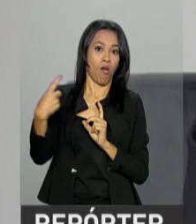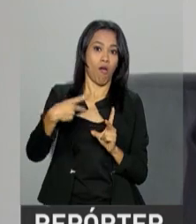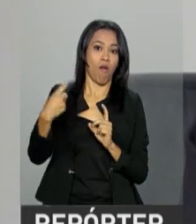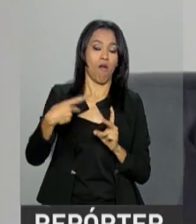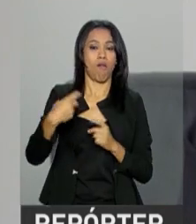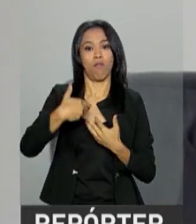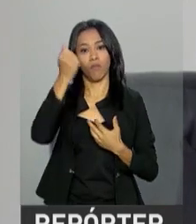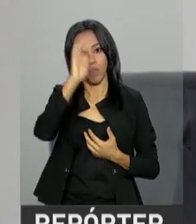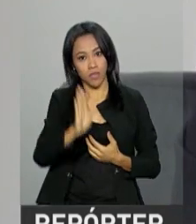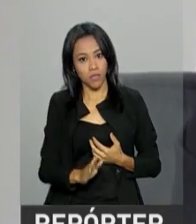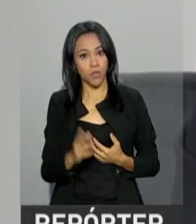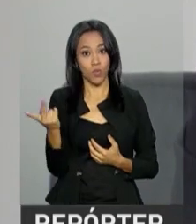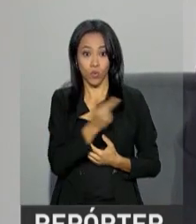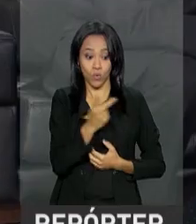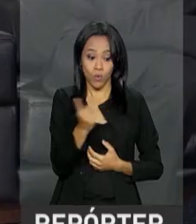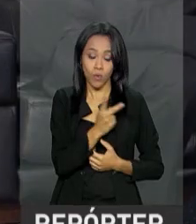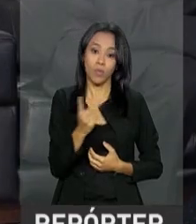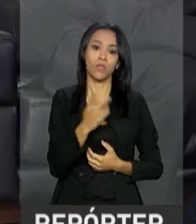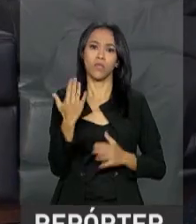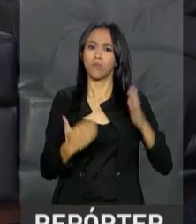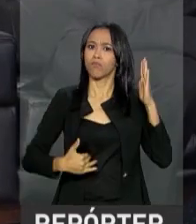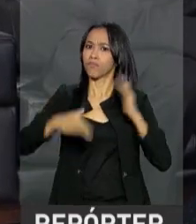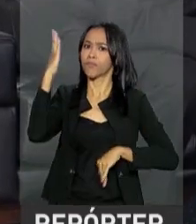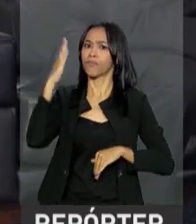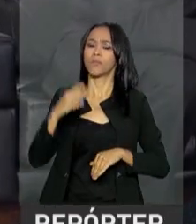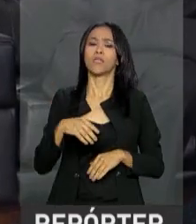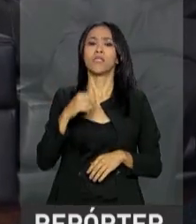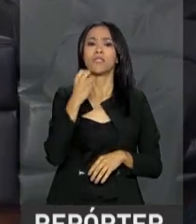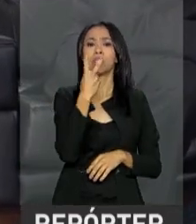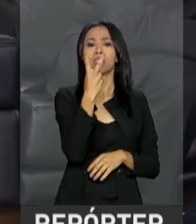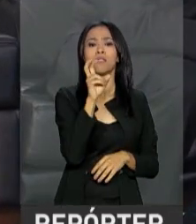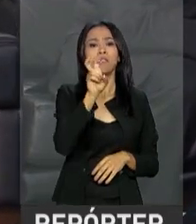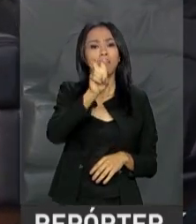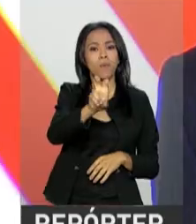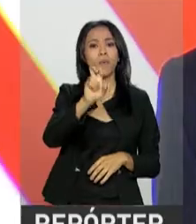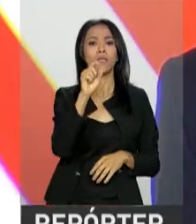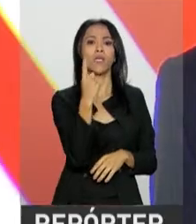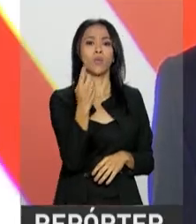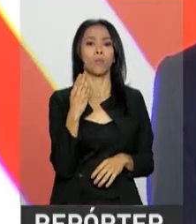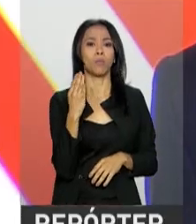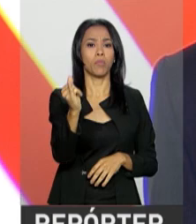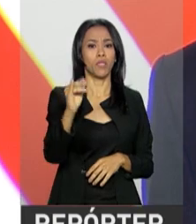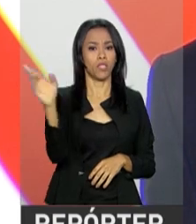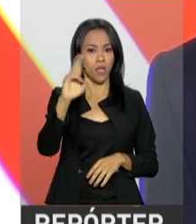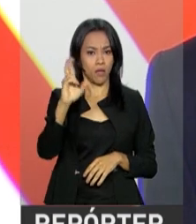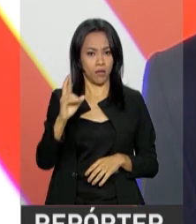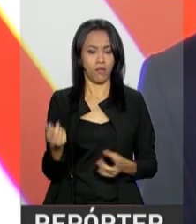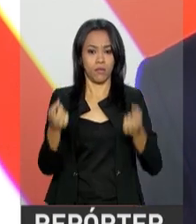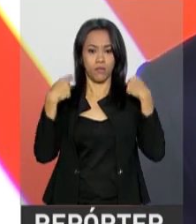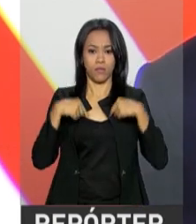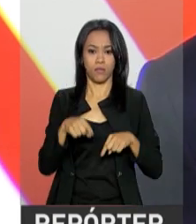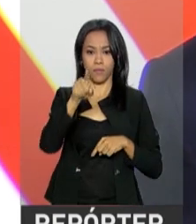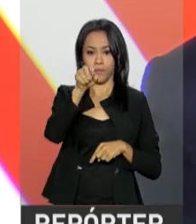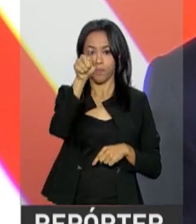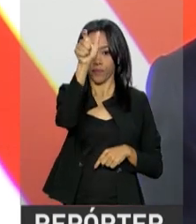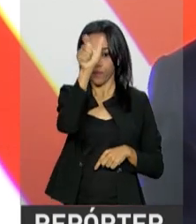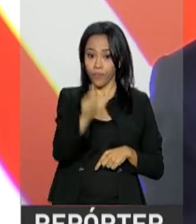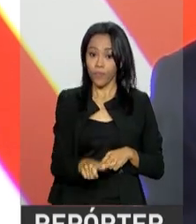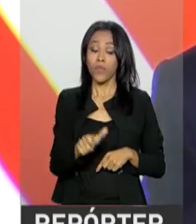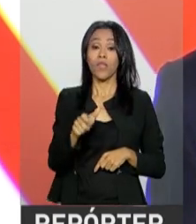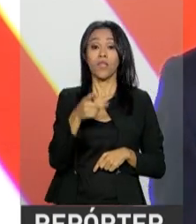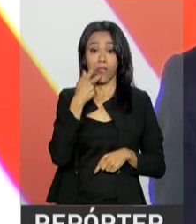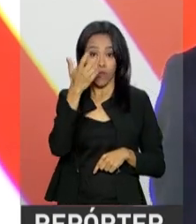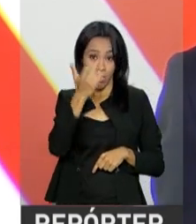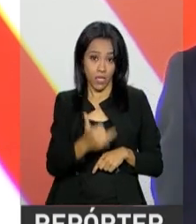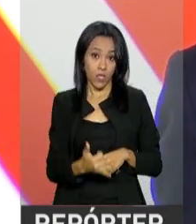o comércio bilateral ultrapassou 51 bilhões de reais os estados unidos são o principal destino